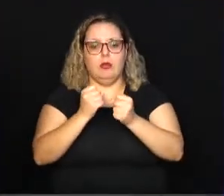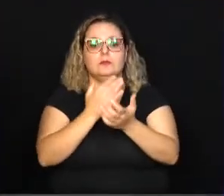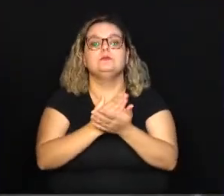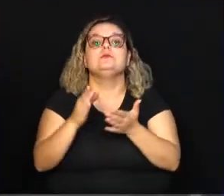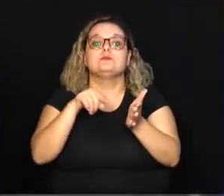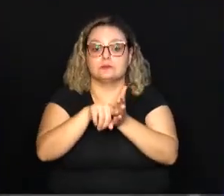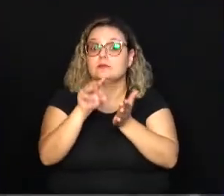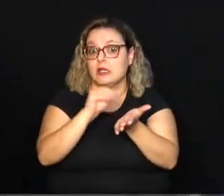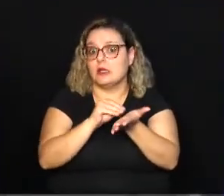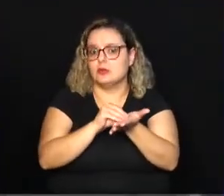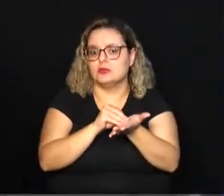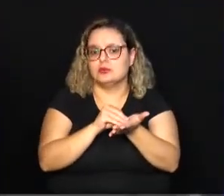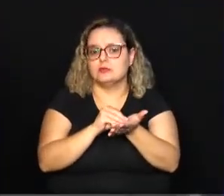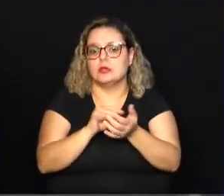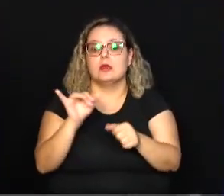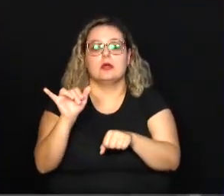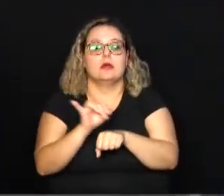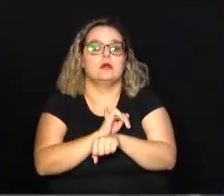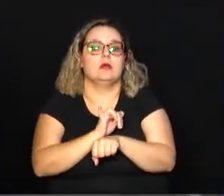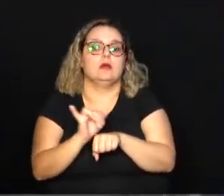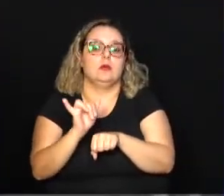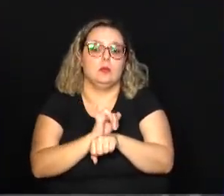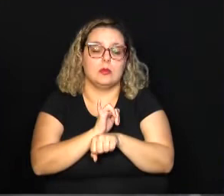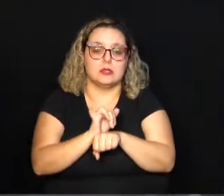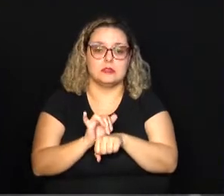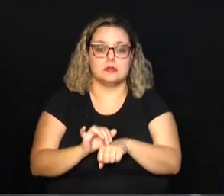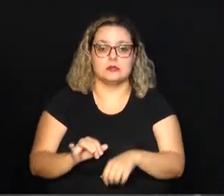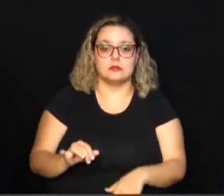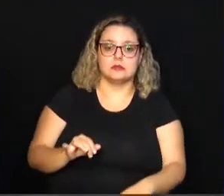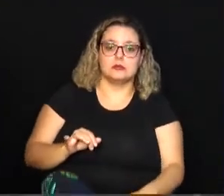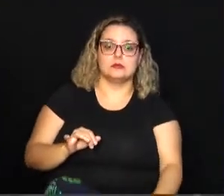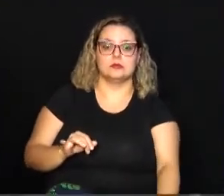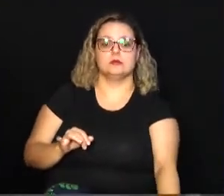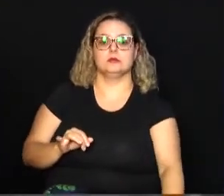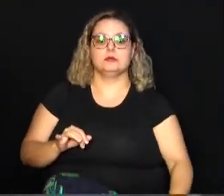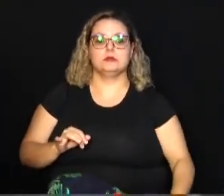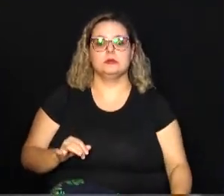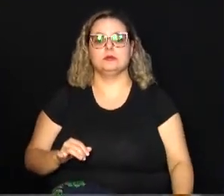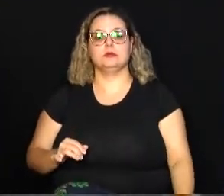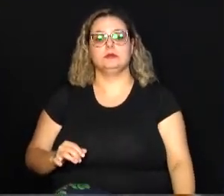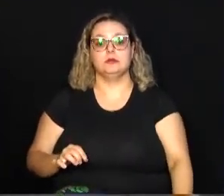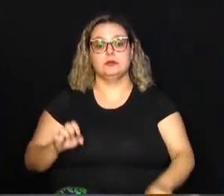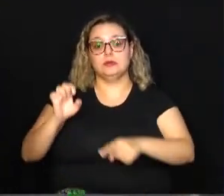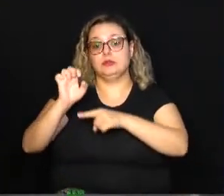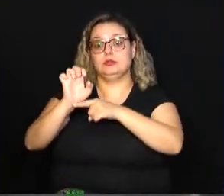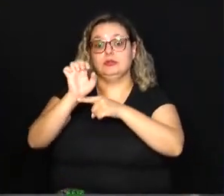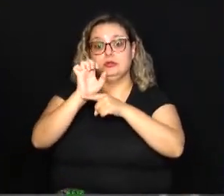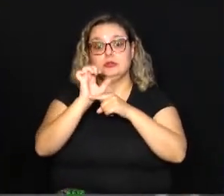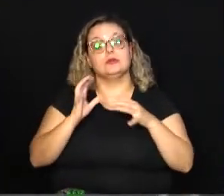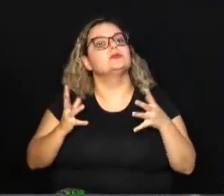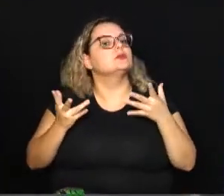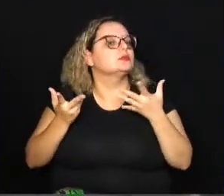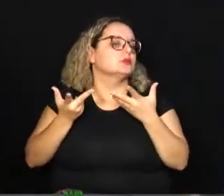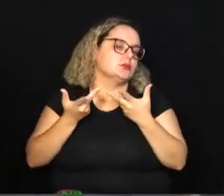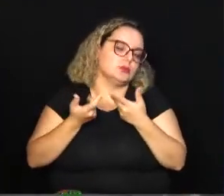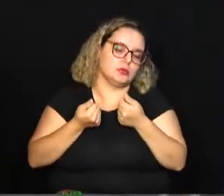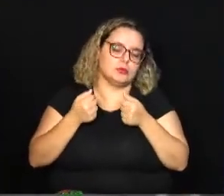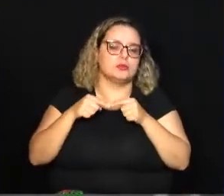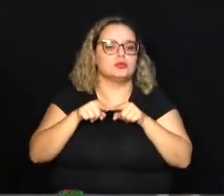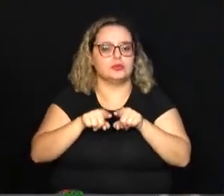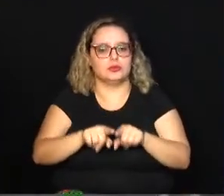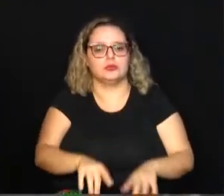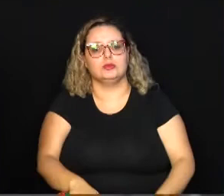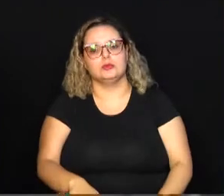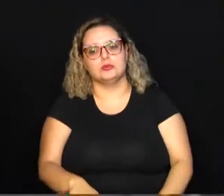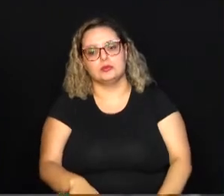na verdade, é uma estratégia digamos assim, de Estado, né? Que deveria ser tomado em conjunto. Quando você discute,